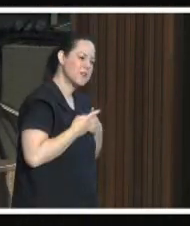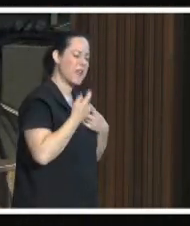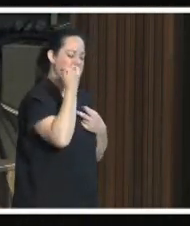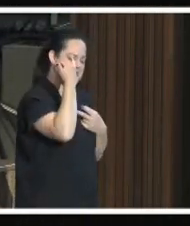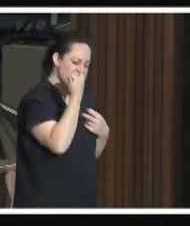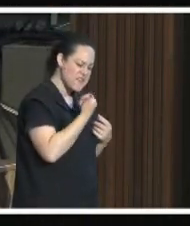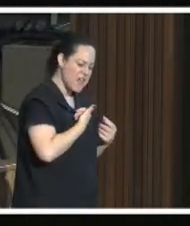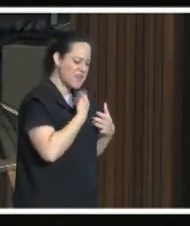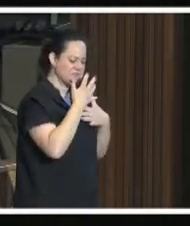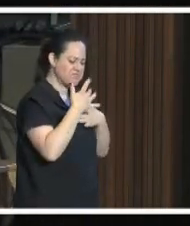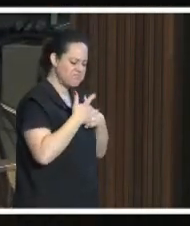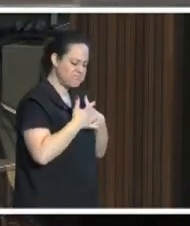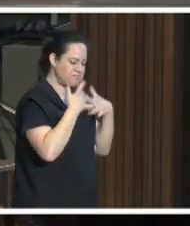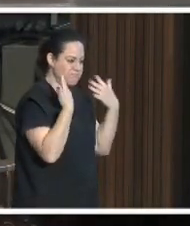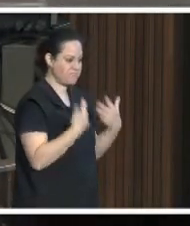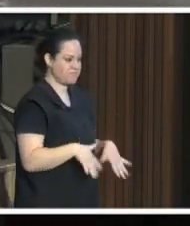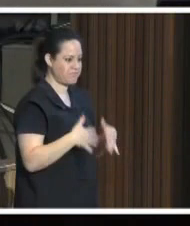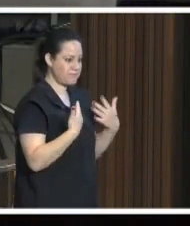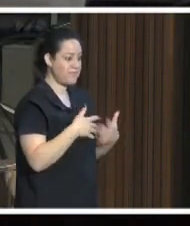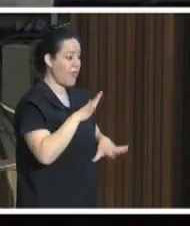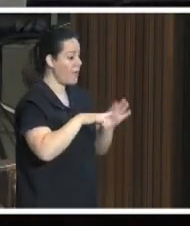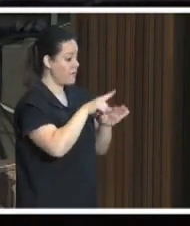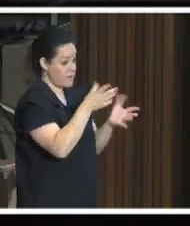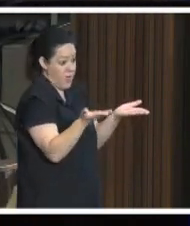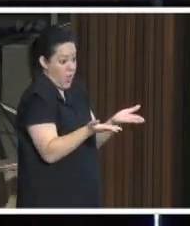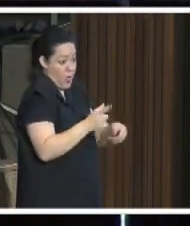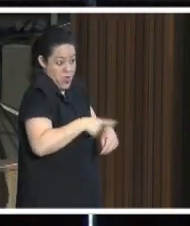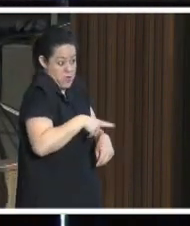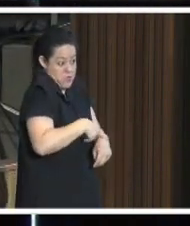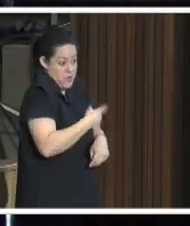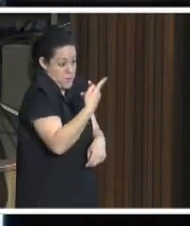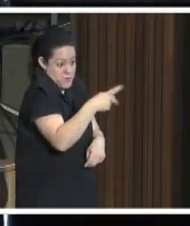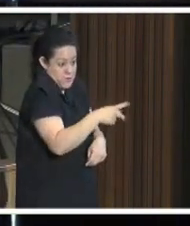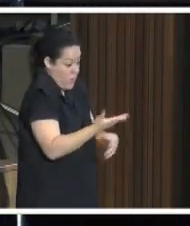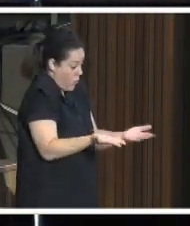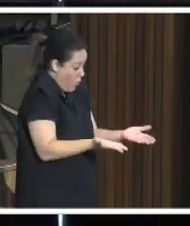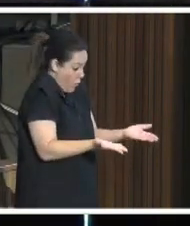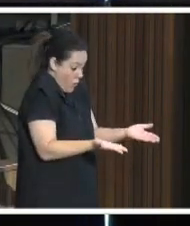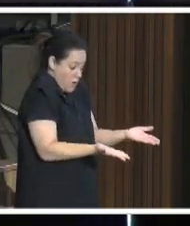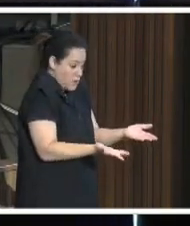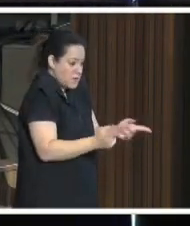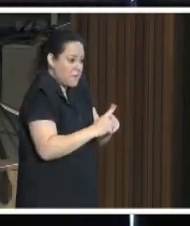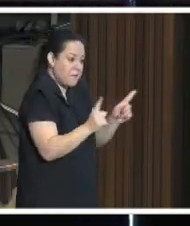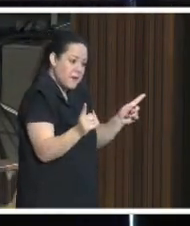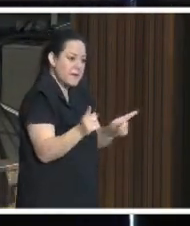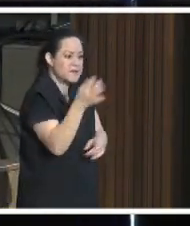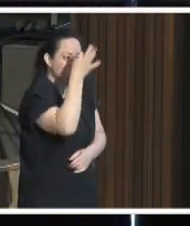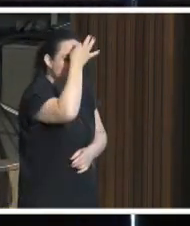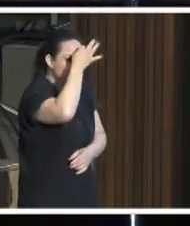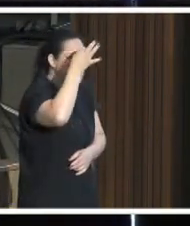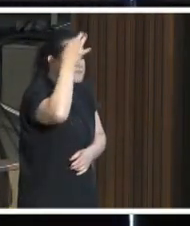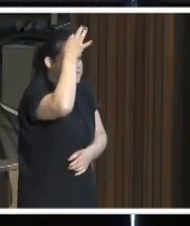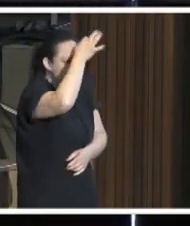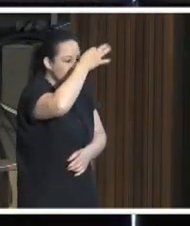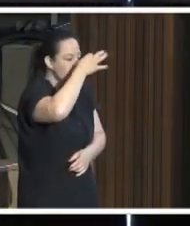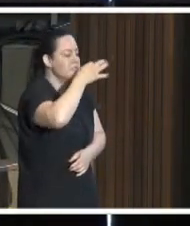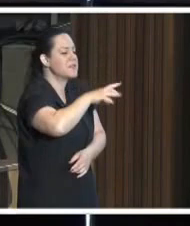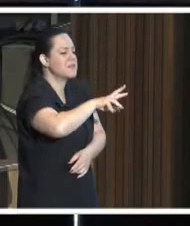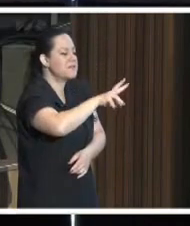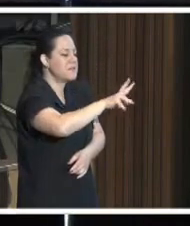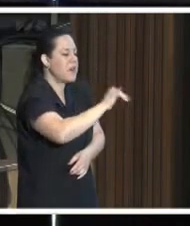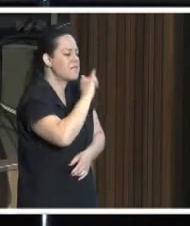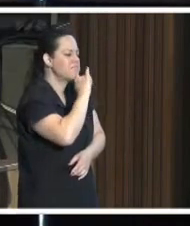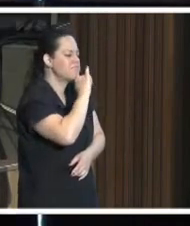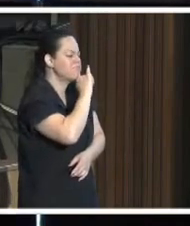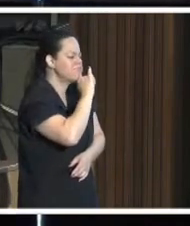nosso coração. Talvez você esteja vivendo um momento desses hoje, mas é o Espírito de Deus que vai e